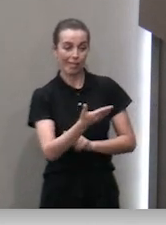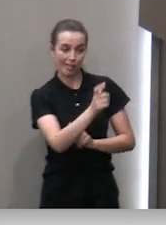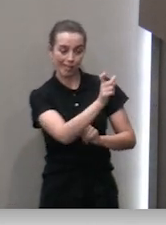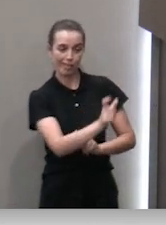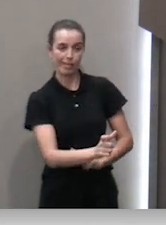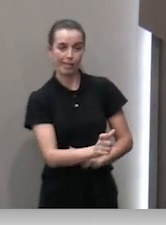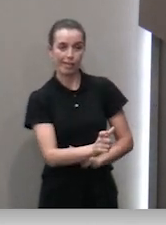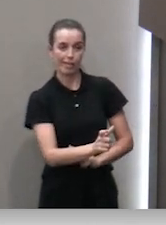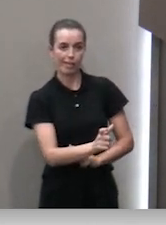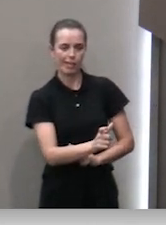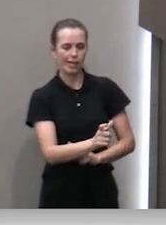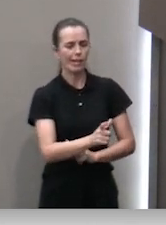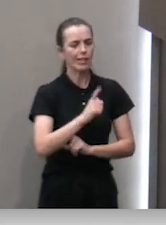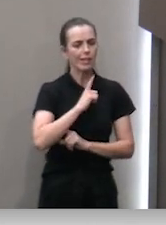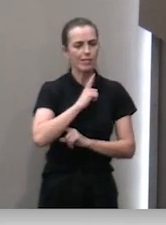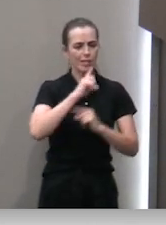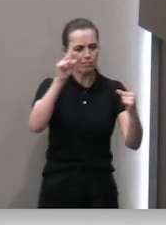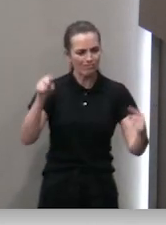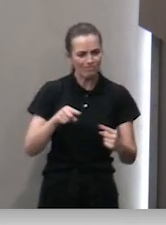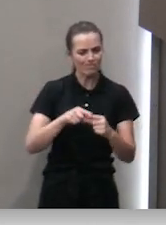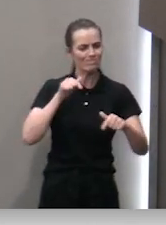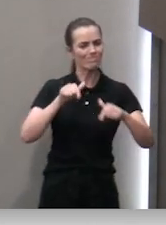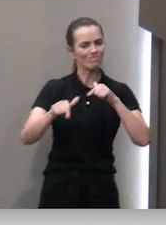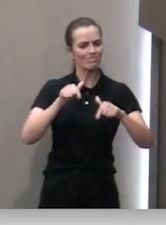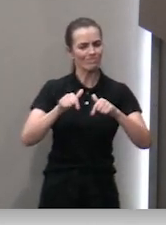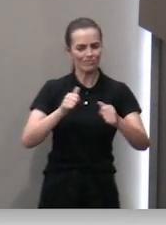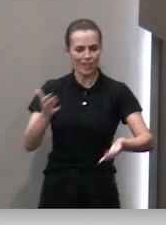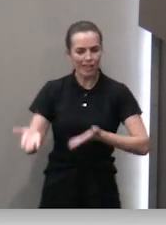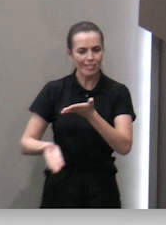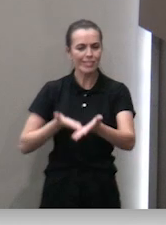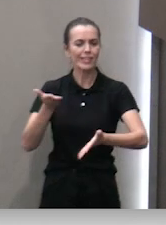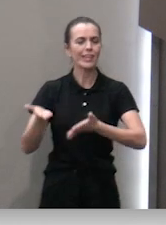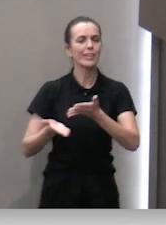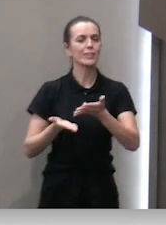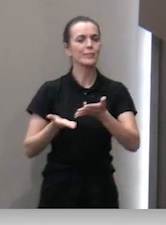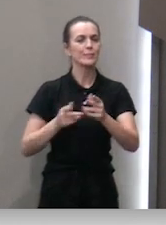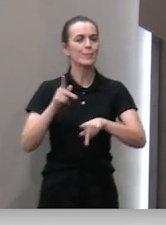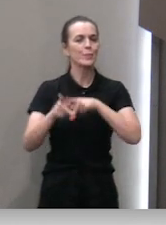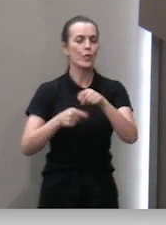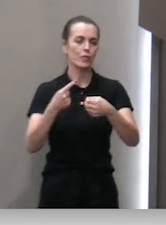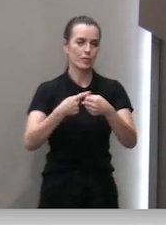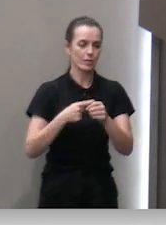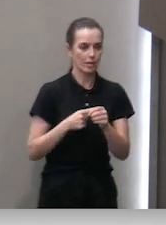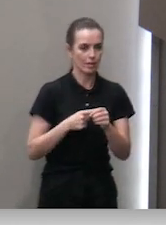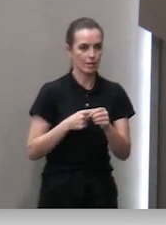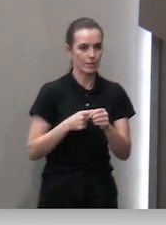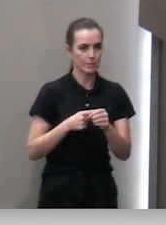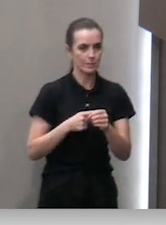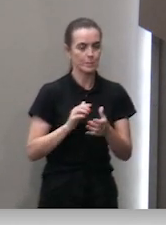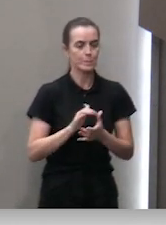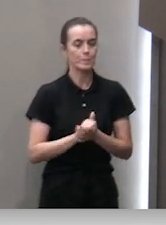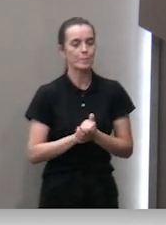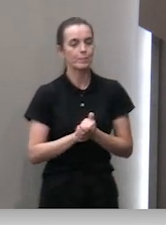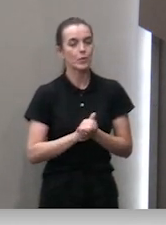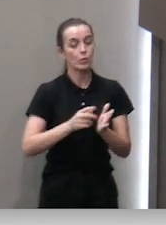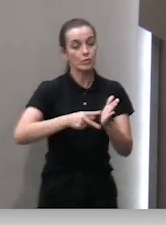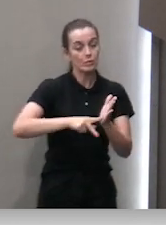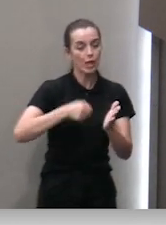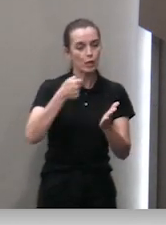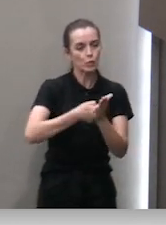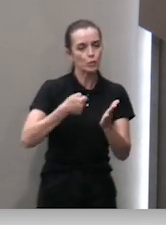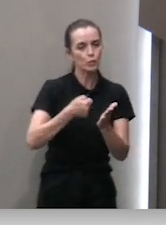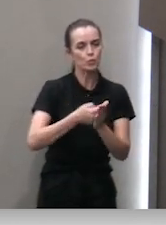ao trabalho, ao serviço que é prestado à população da nossa cidade. O Simpasso luta pelos direitos do